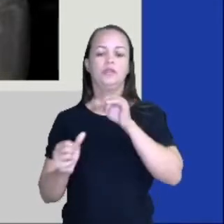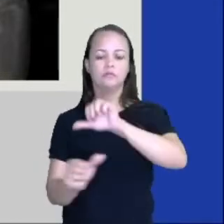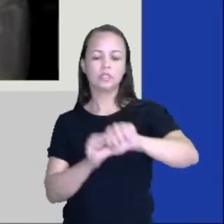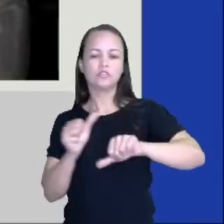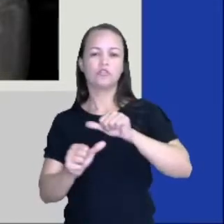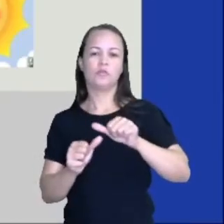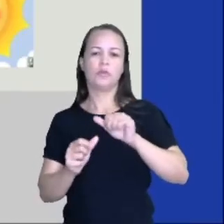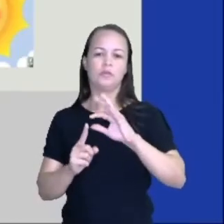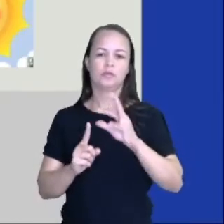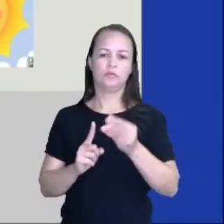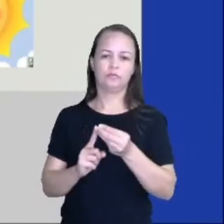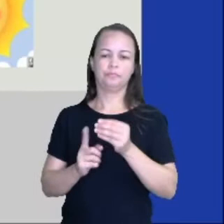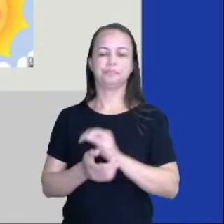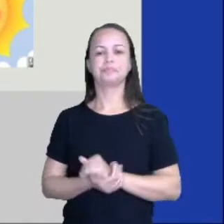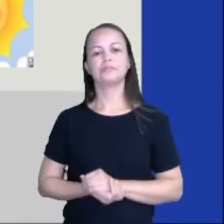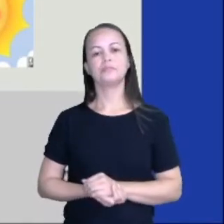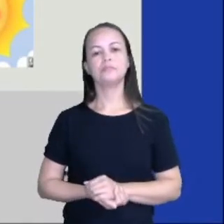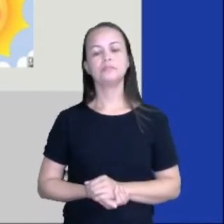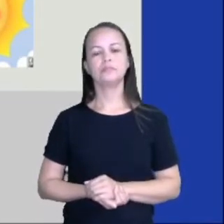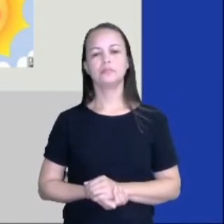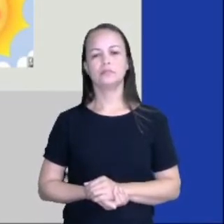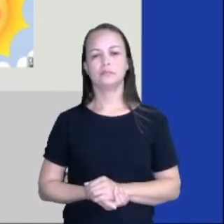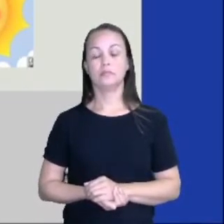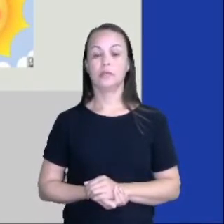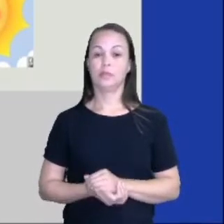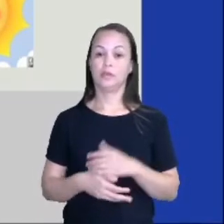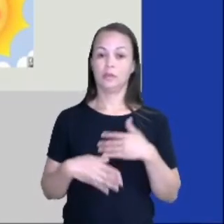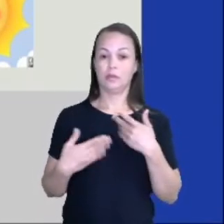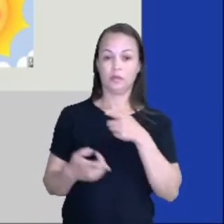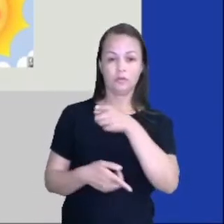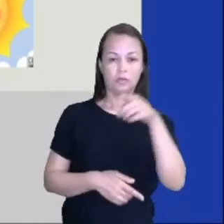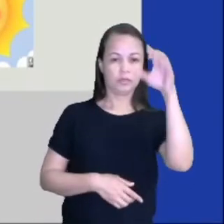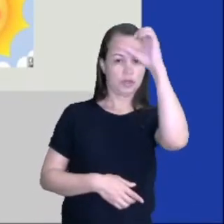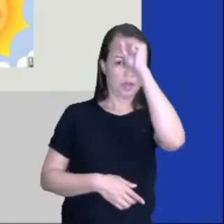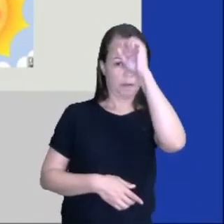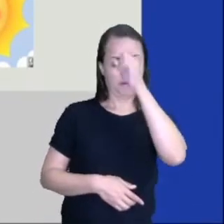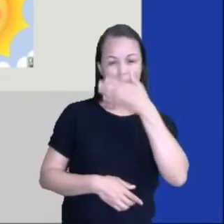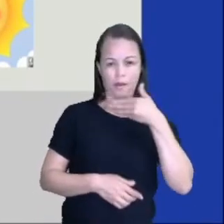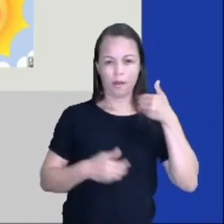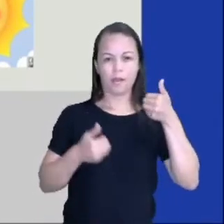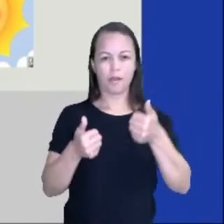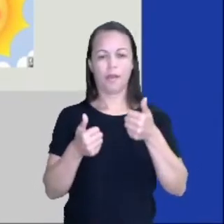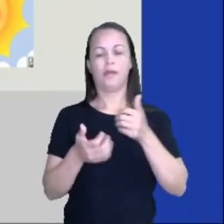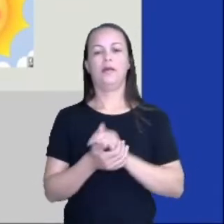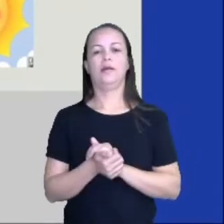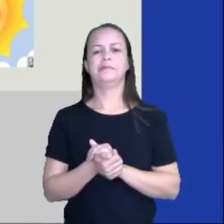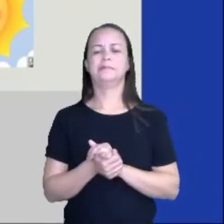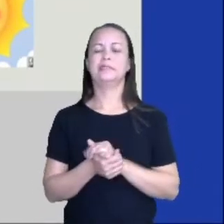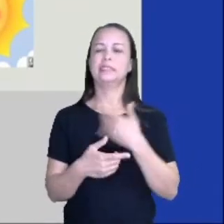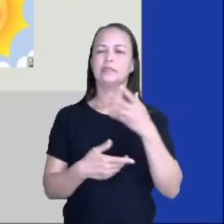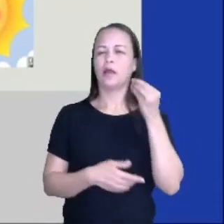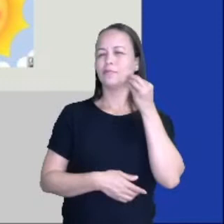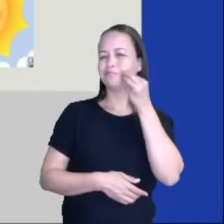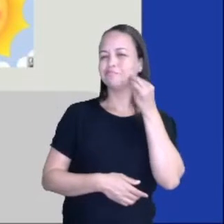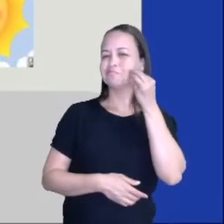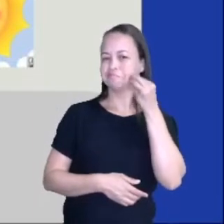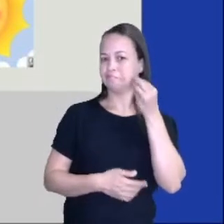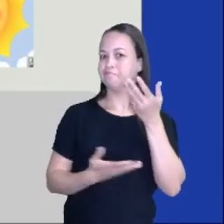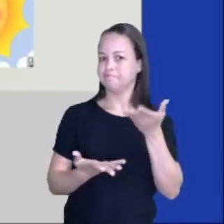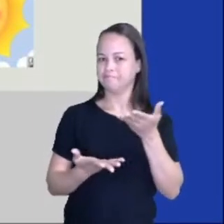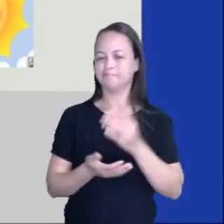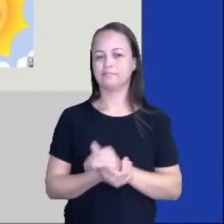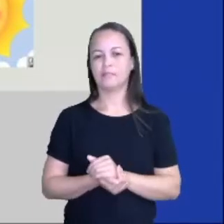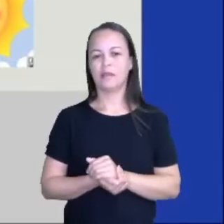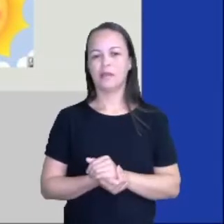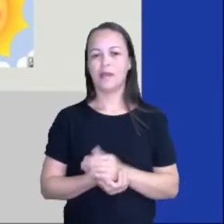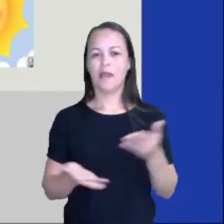física. E aí, para que você possa aprender melhor, que tal uma experiência?